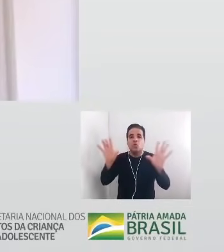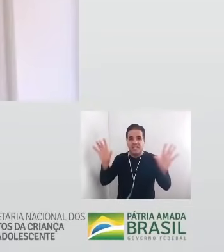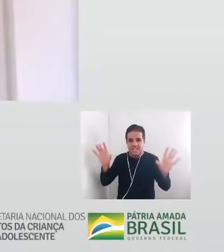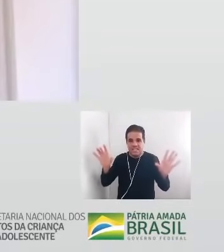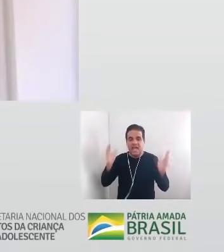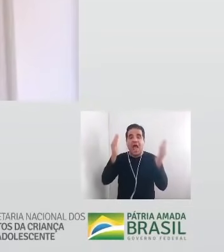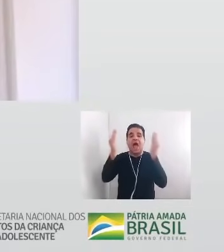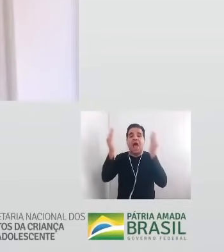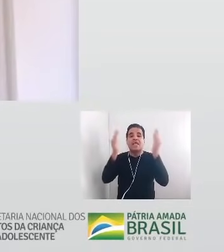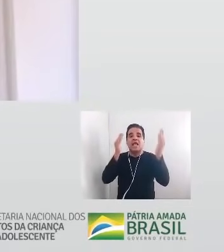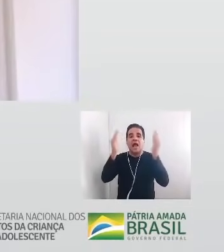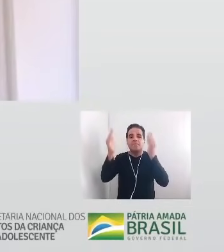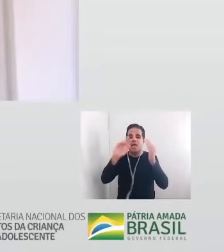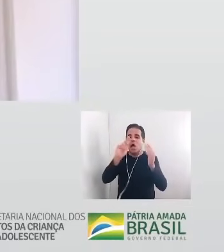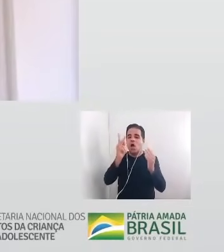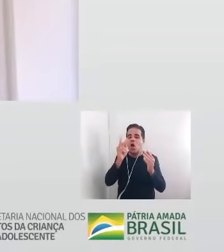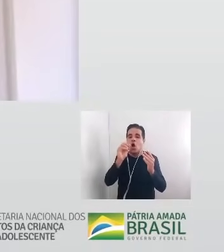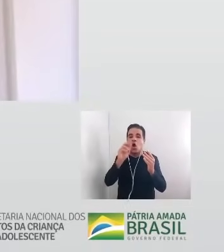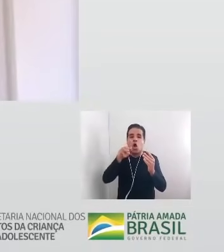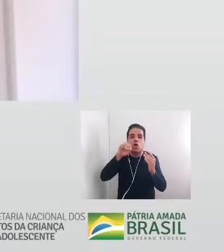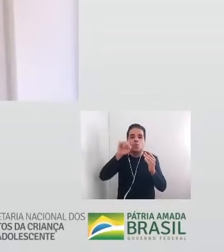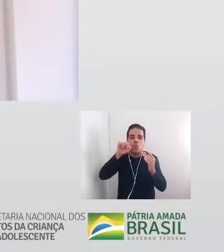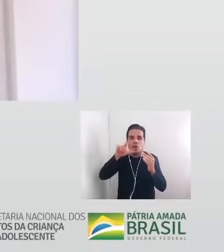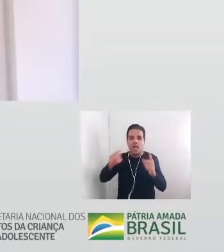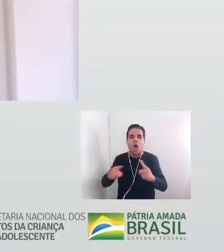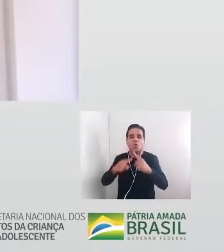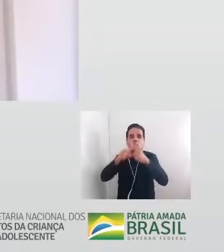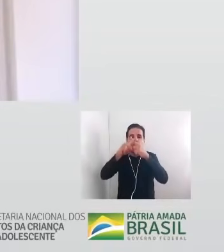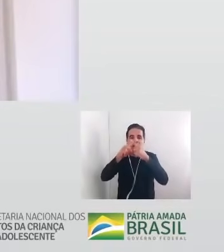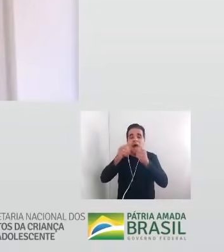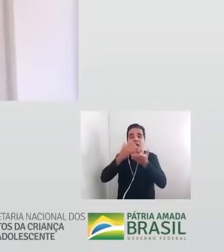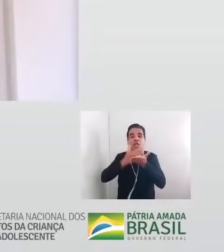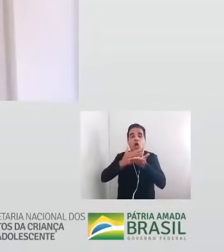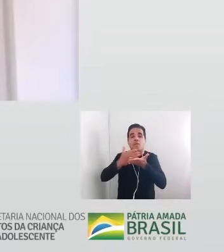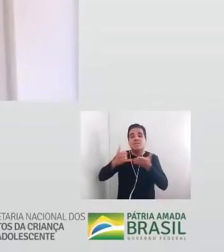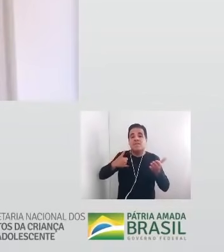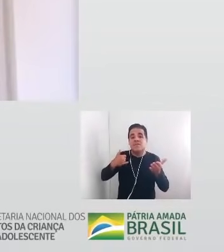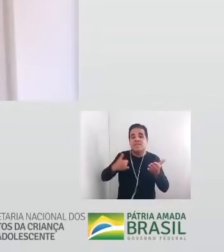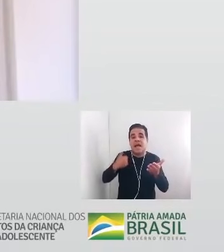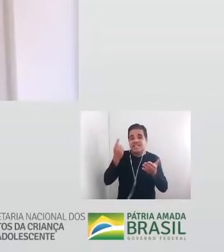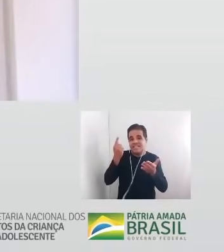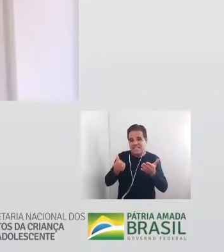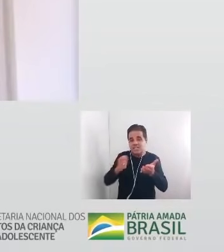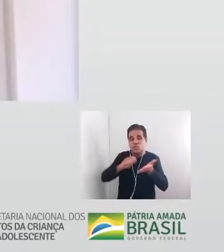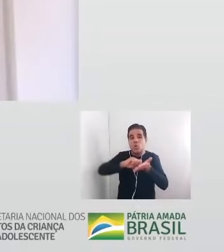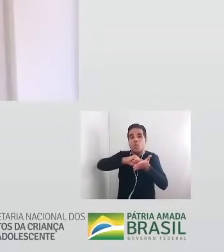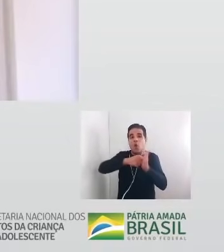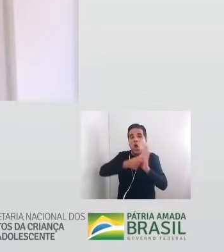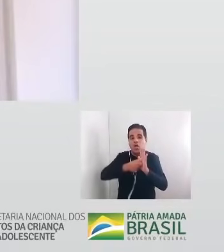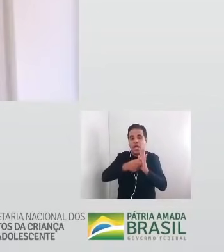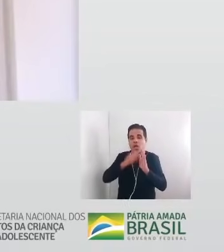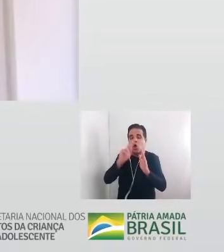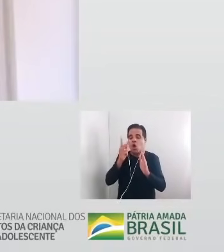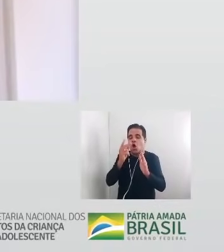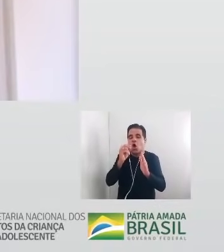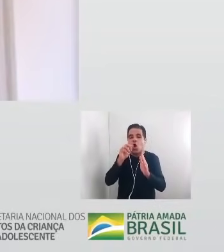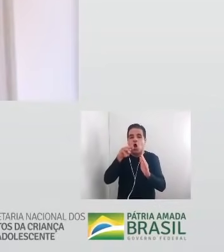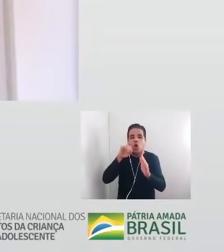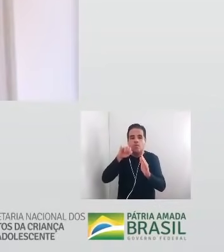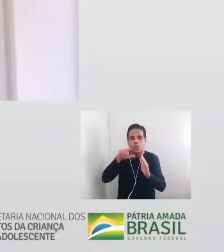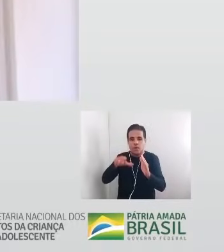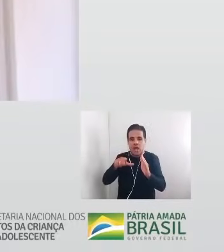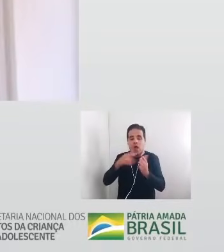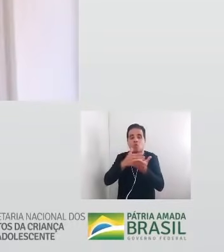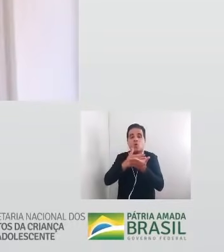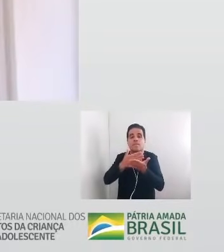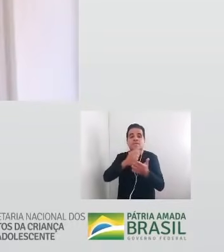cruzada a partir dos 16 anos de idade e o bloqueio hormonal a partir do 8º